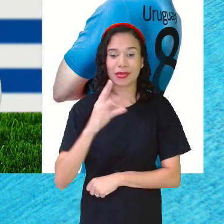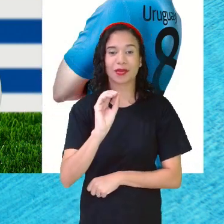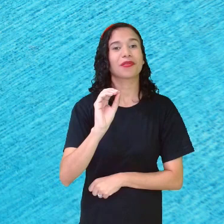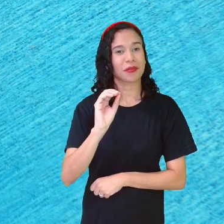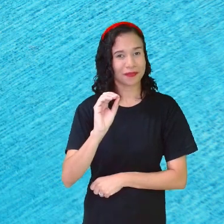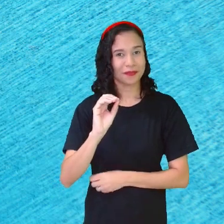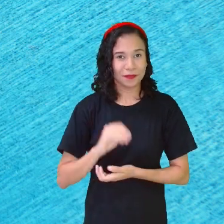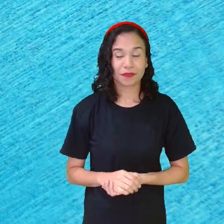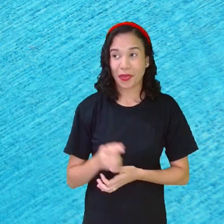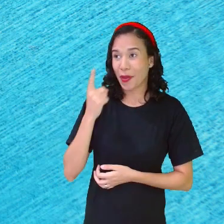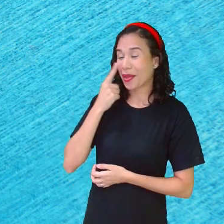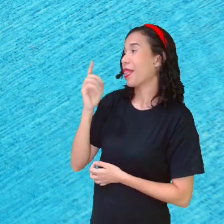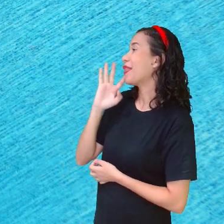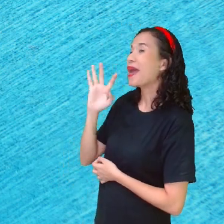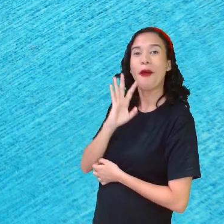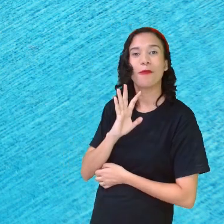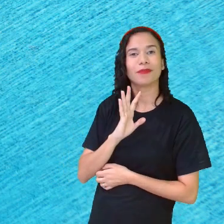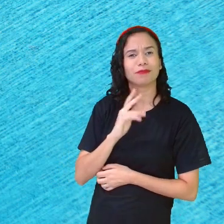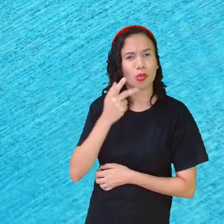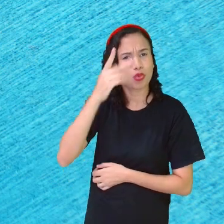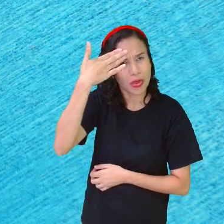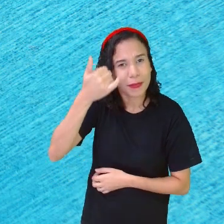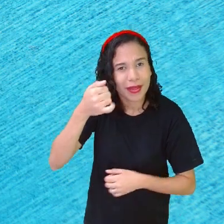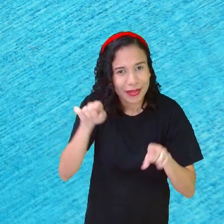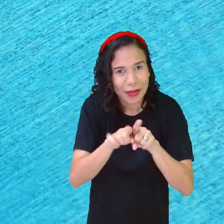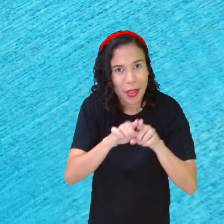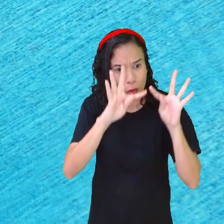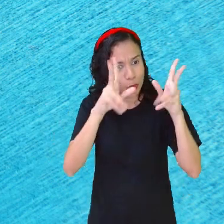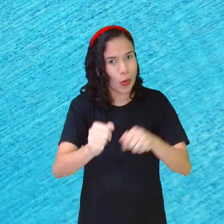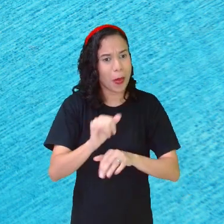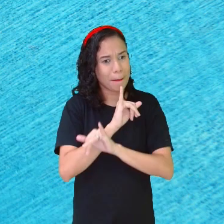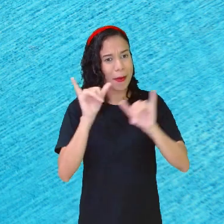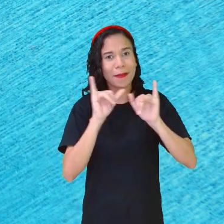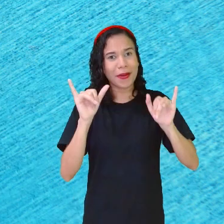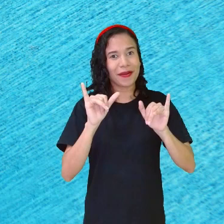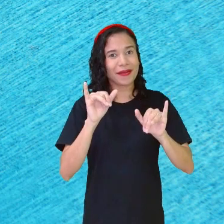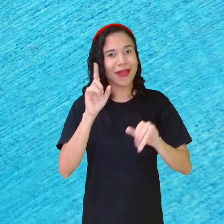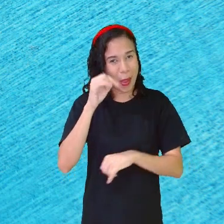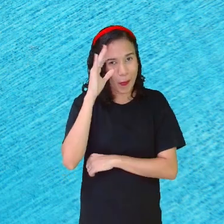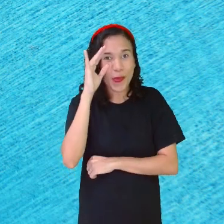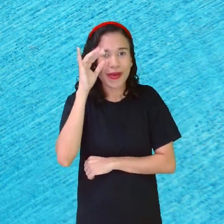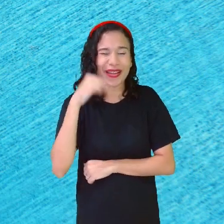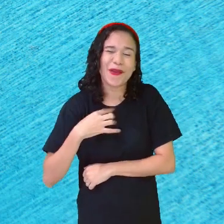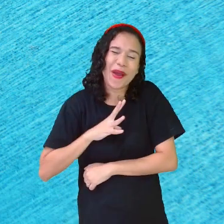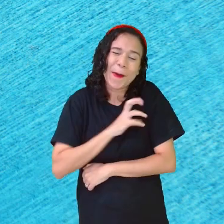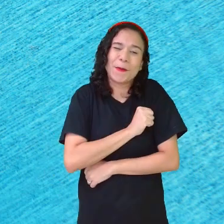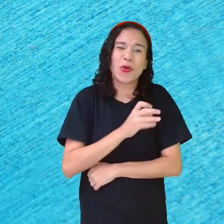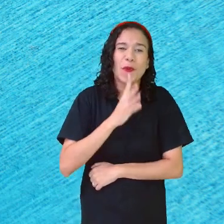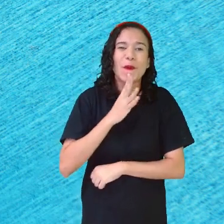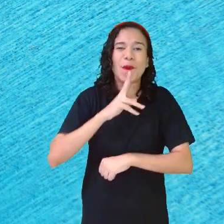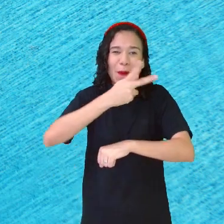1930. Olha que legal! Você sabia tudo isso sobre o Uruguai? Eu amei conhecer esse